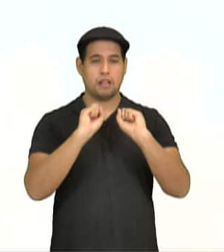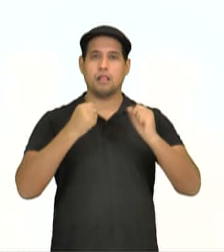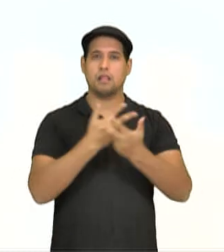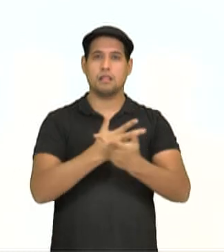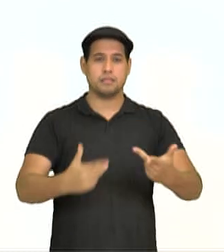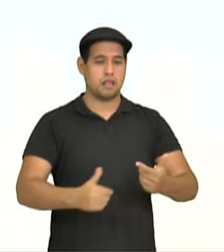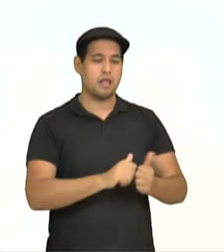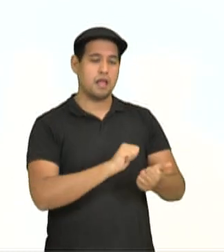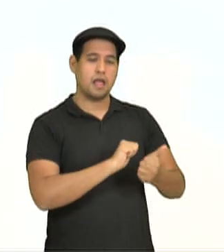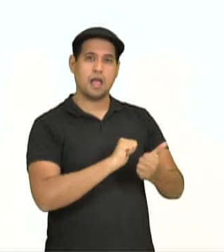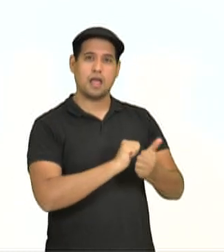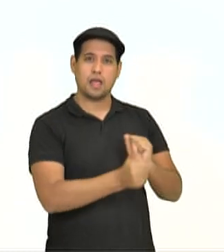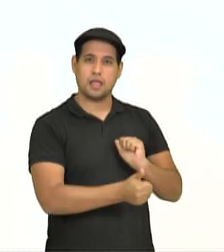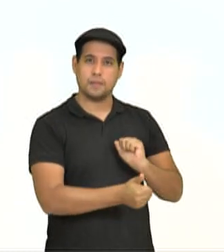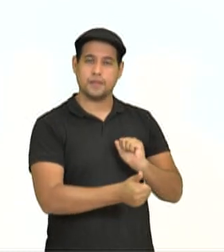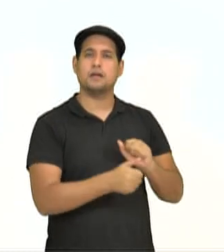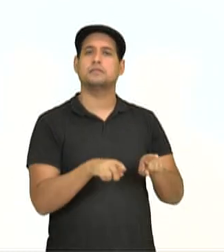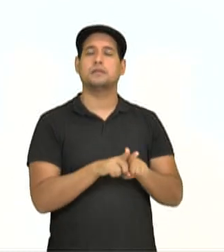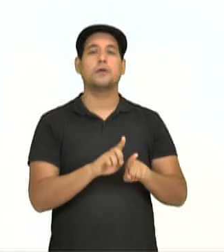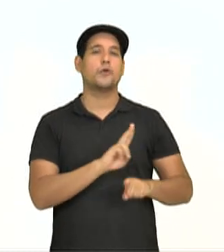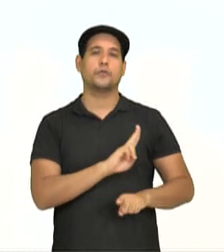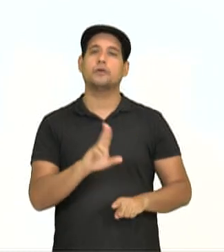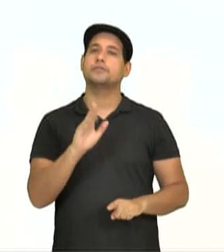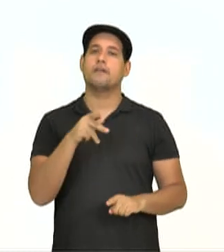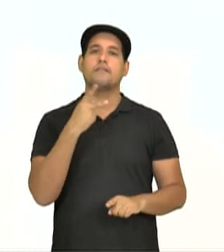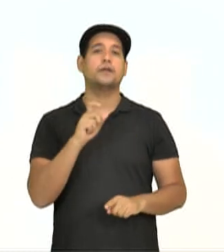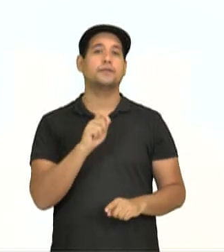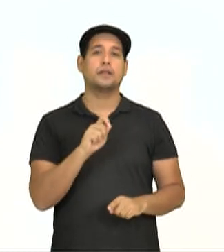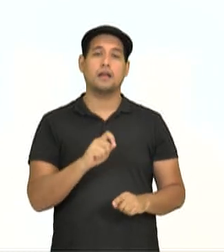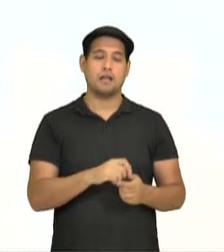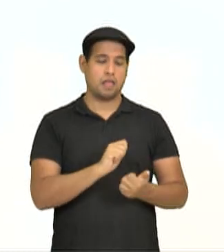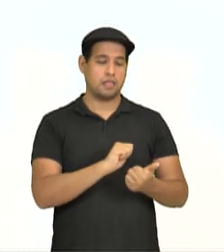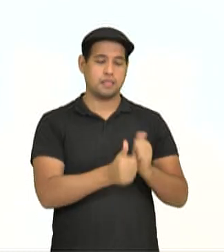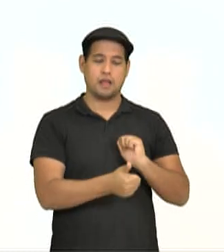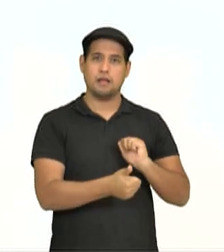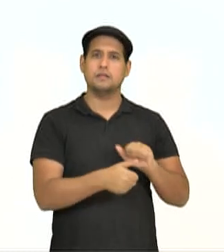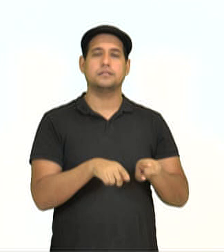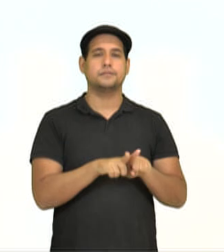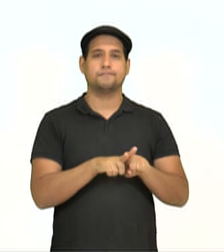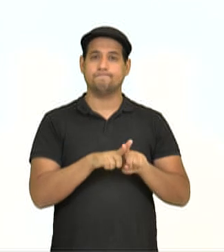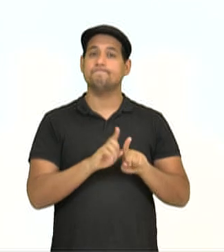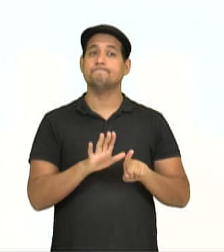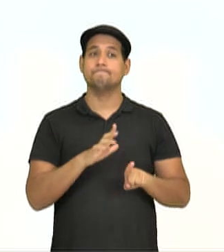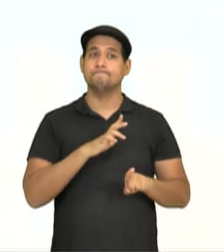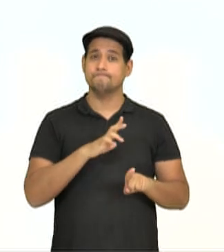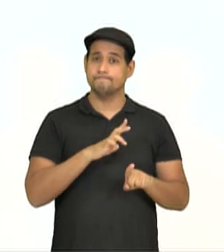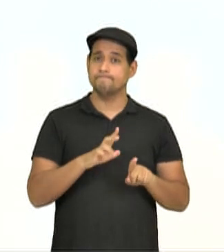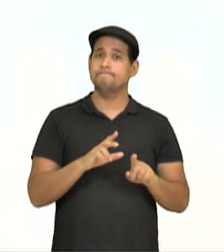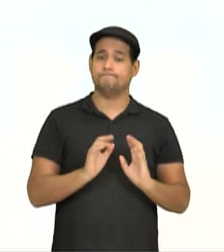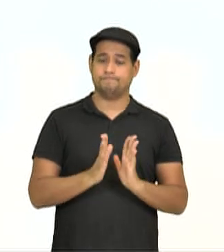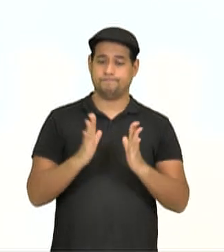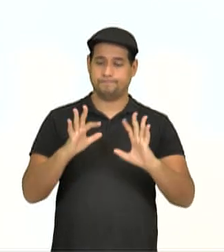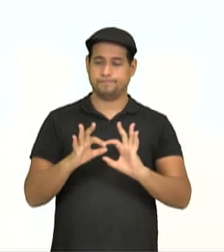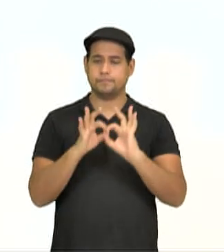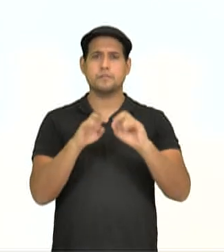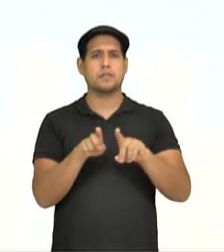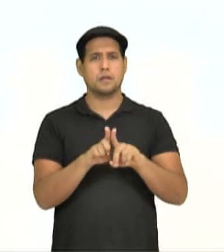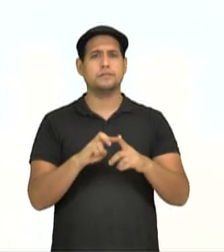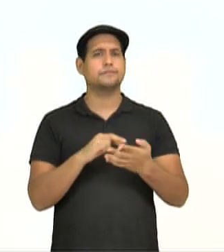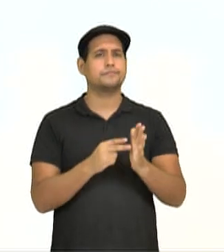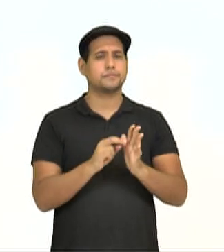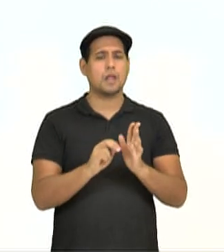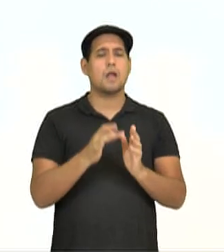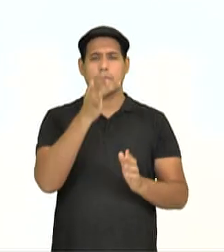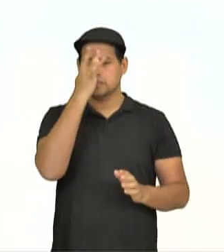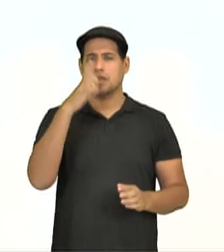atletismo adaptado. Como o próprio nome já diz, né? Essa modalidade paralímpica é para os atletas